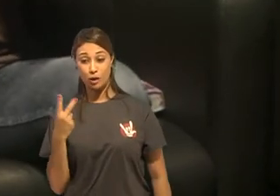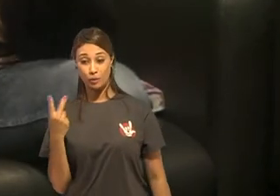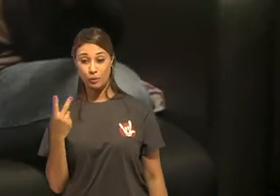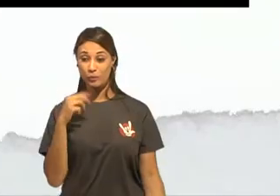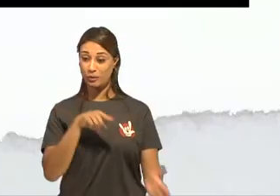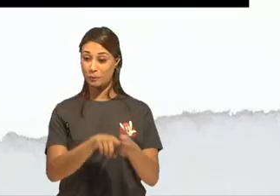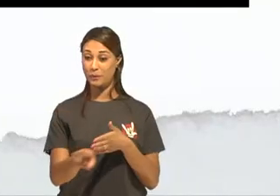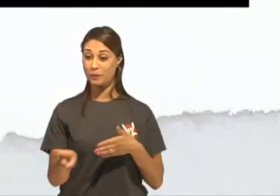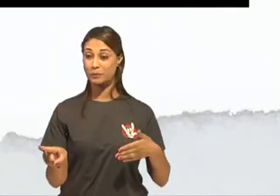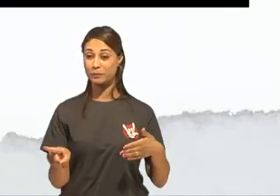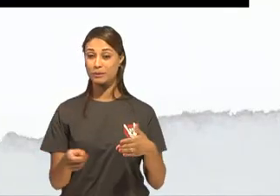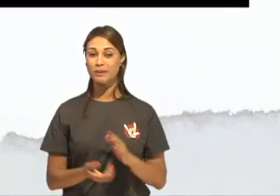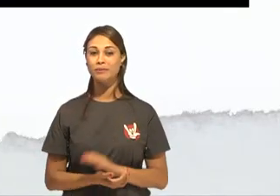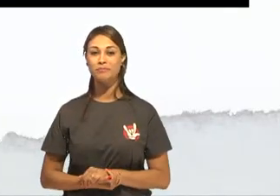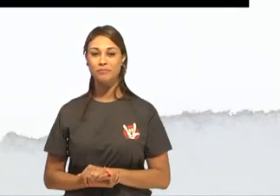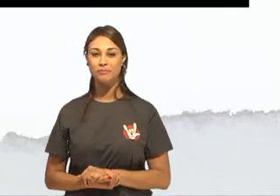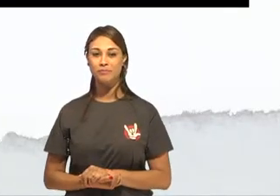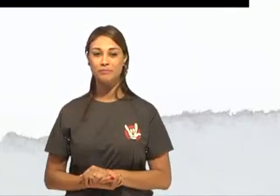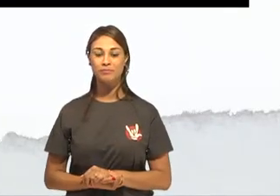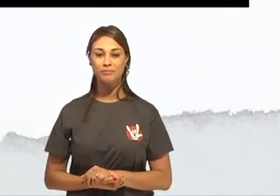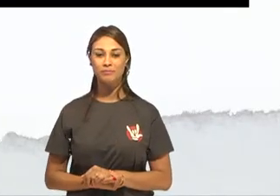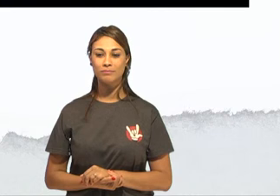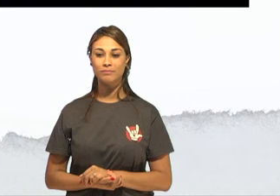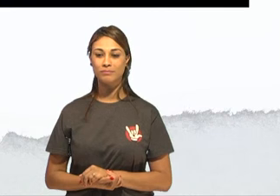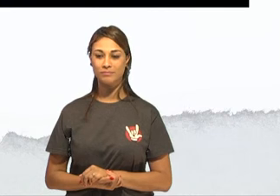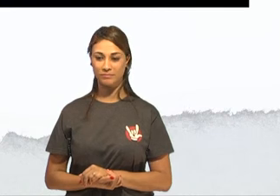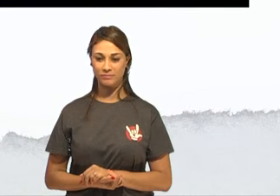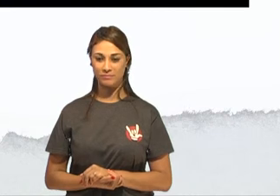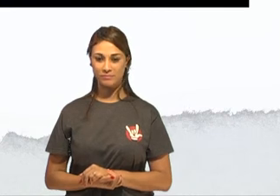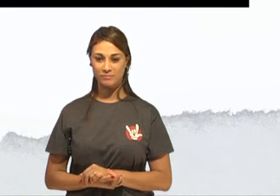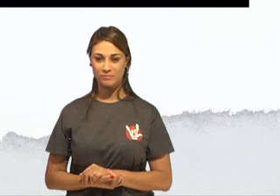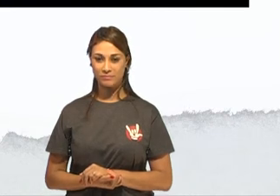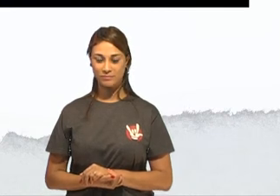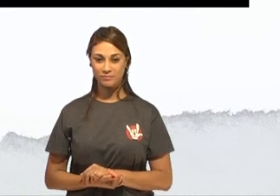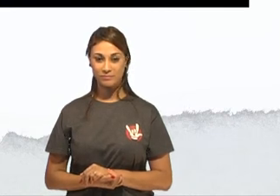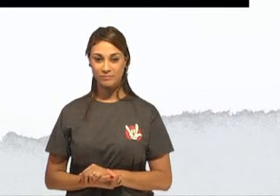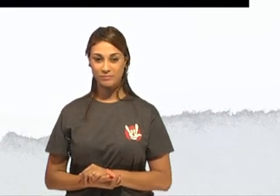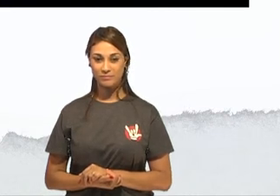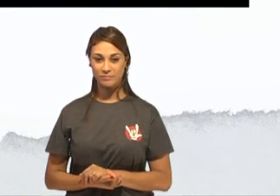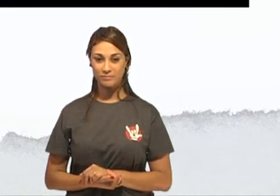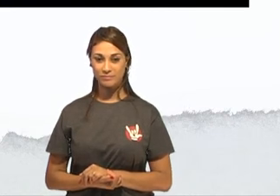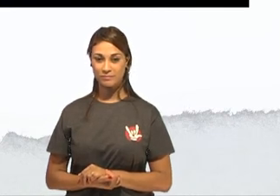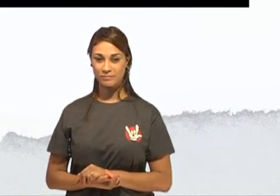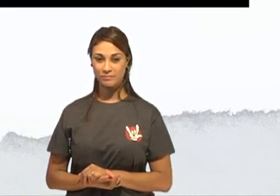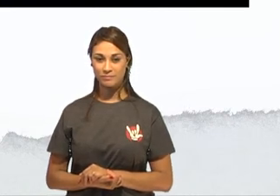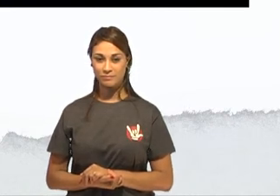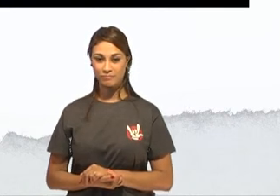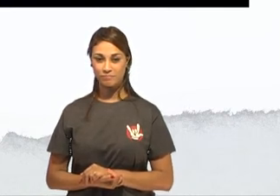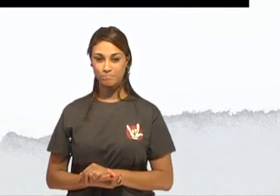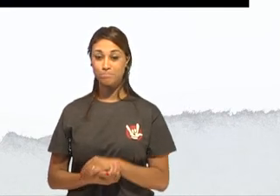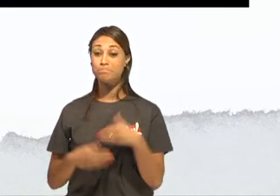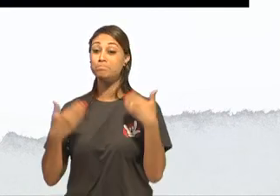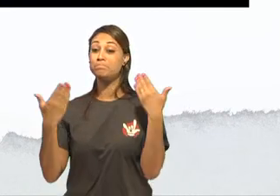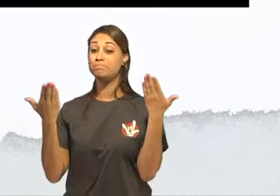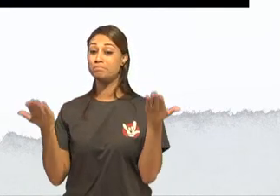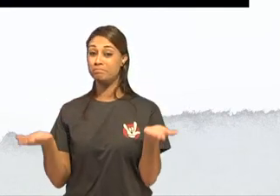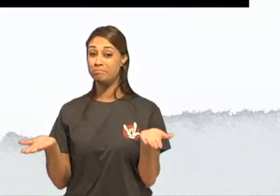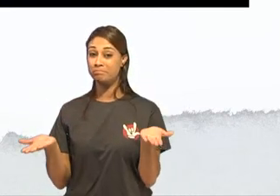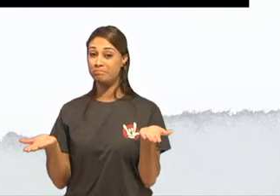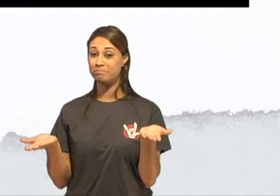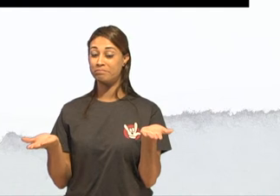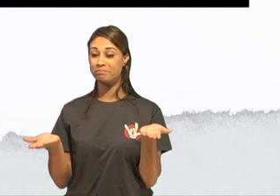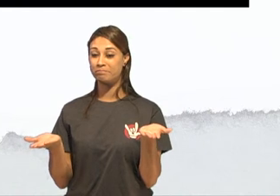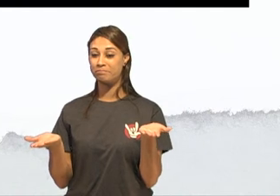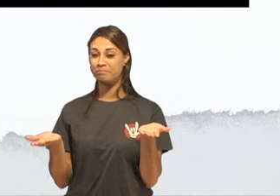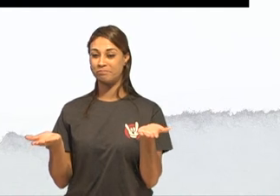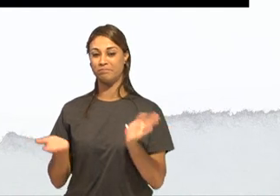Pode soltar a segunda imagem. Qual foi o primeiro livro do Novo Testamento a ser escrito? Qual foi o